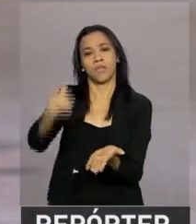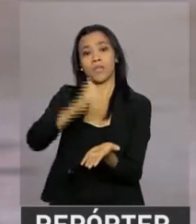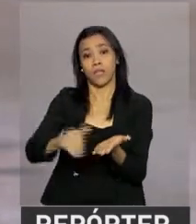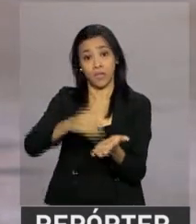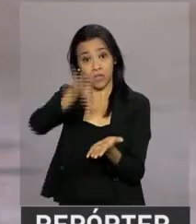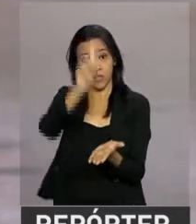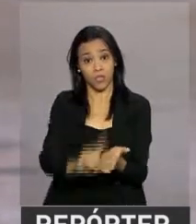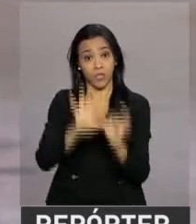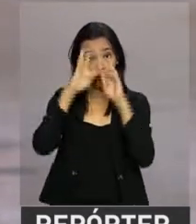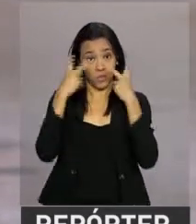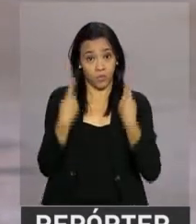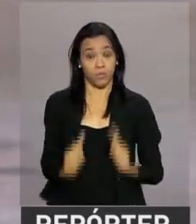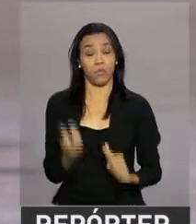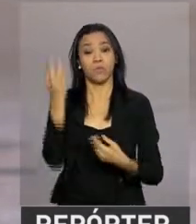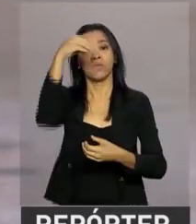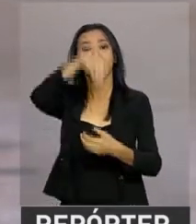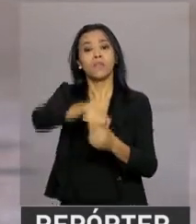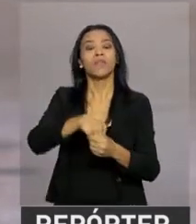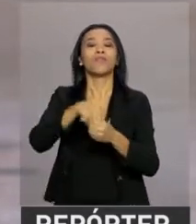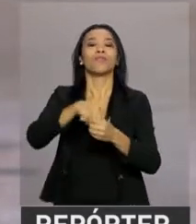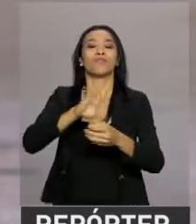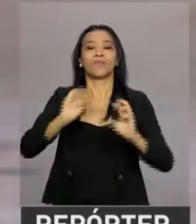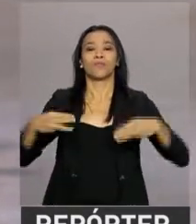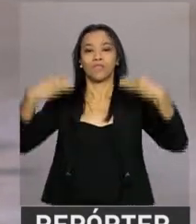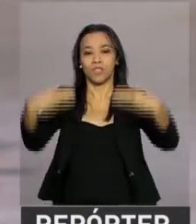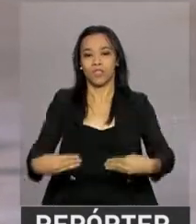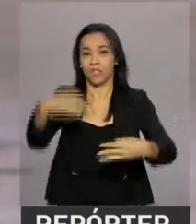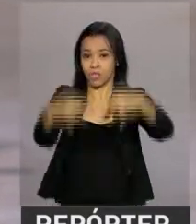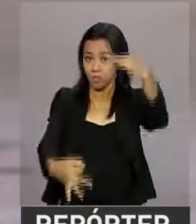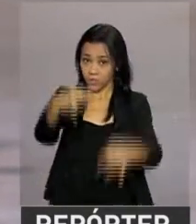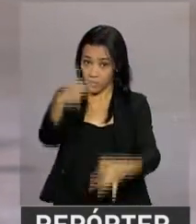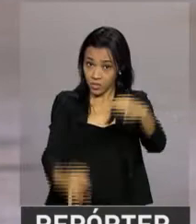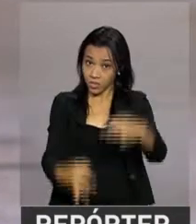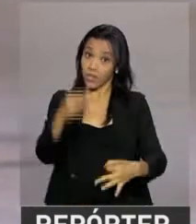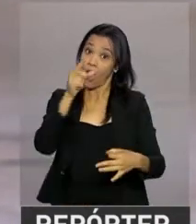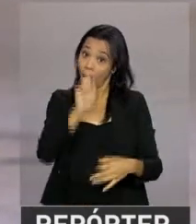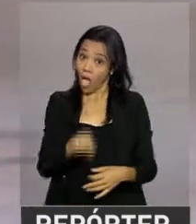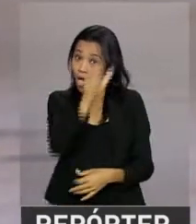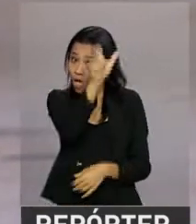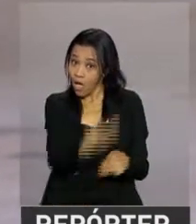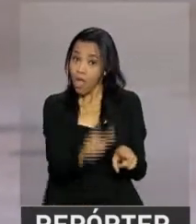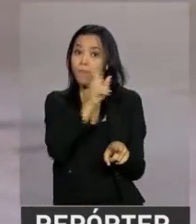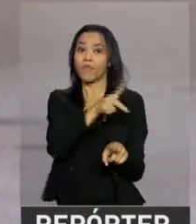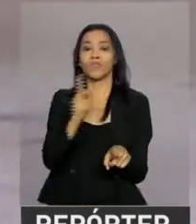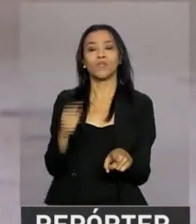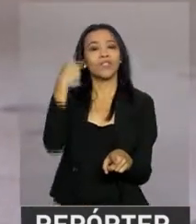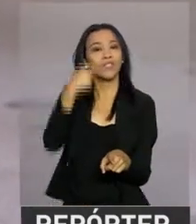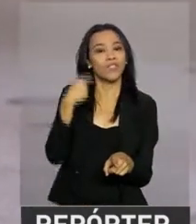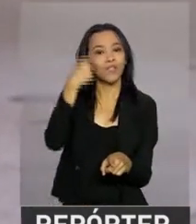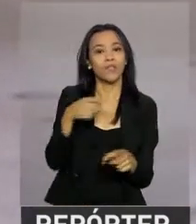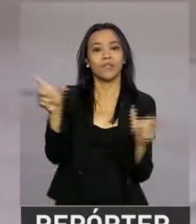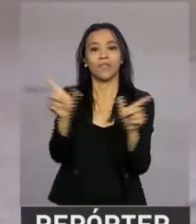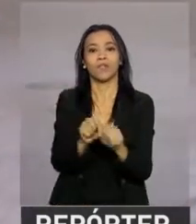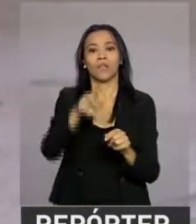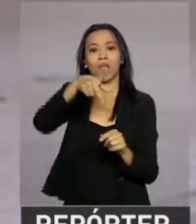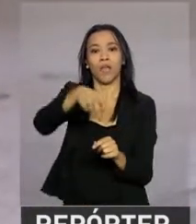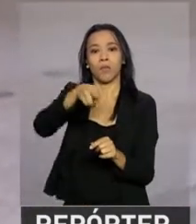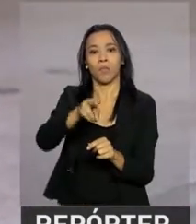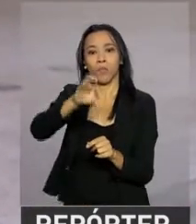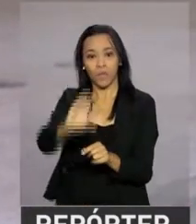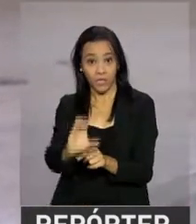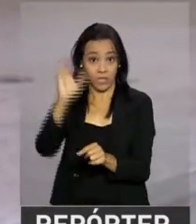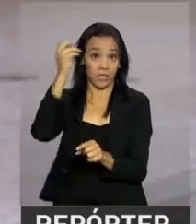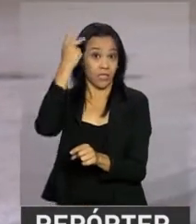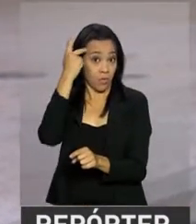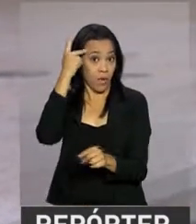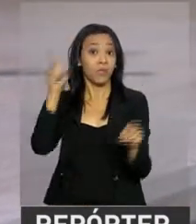Direitos Humanos do Ministério da Justiça. Flávia Cristina é professora de Direito na PUC de São Paulo e do Rio de